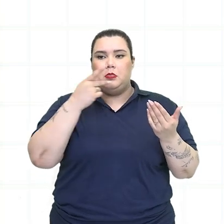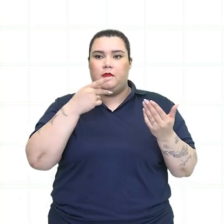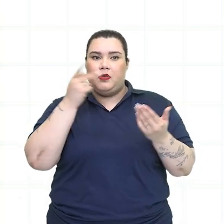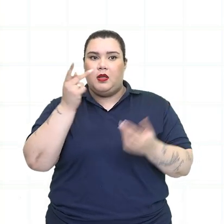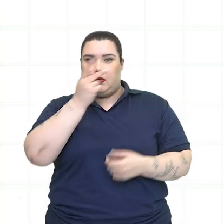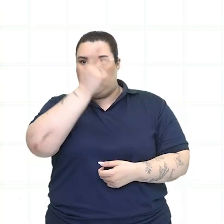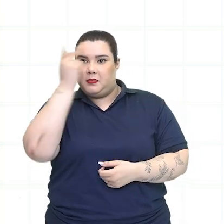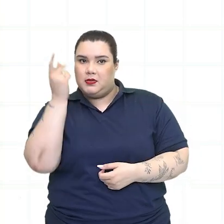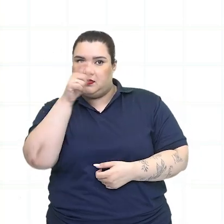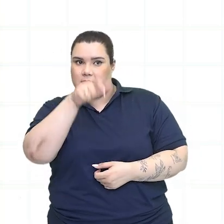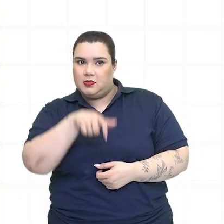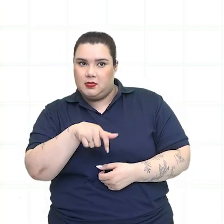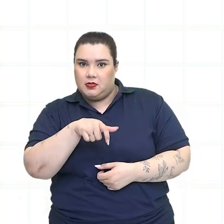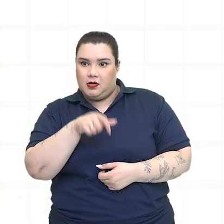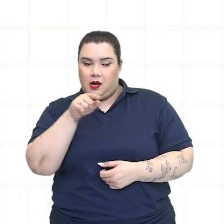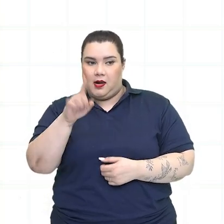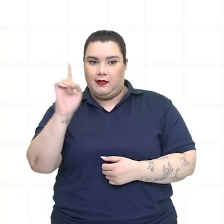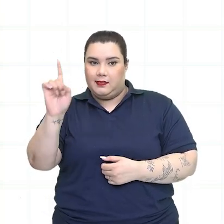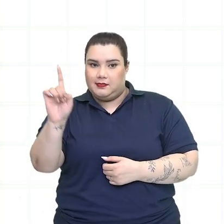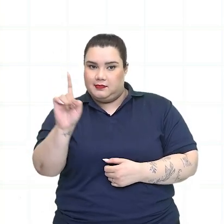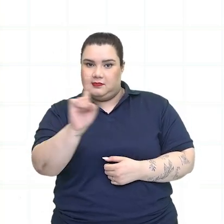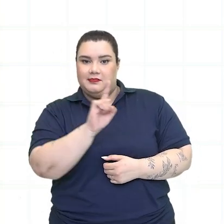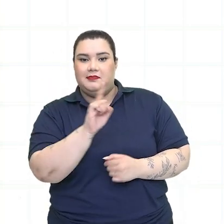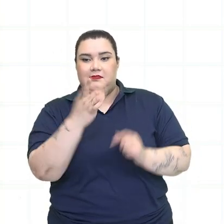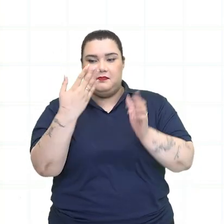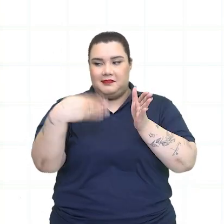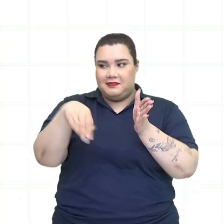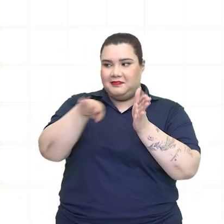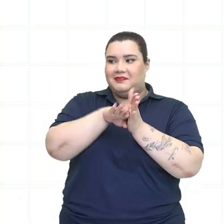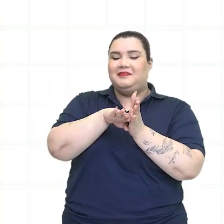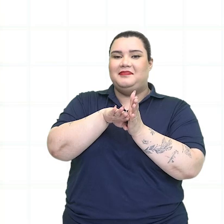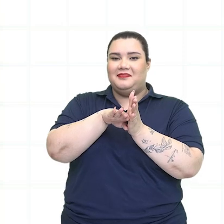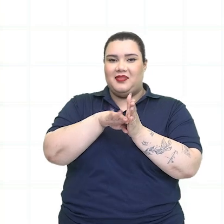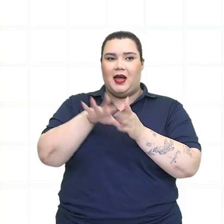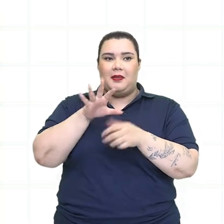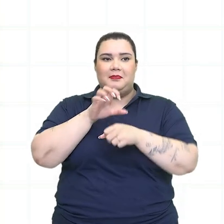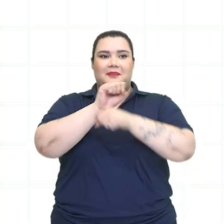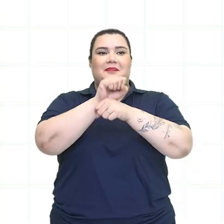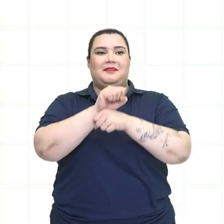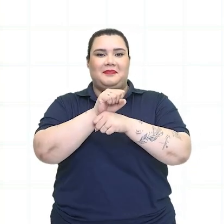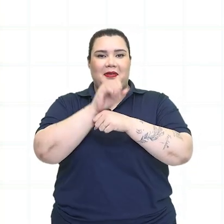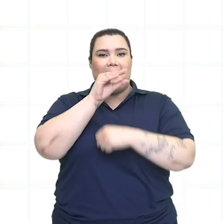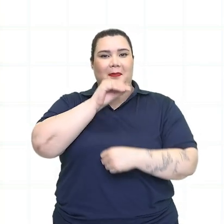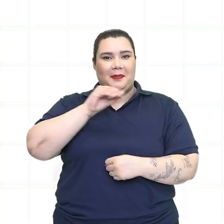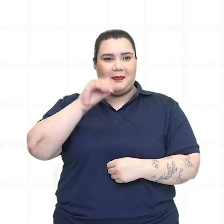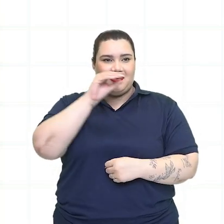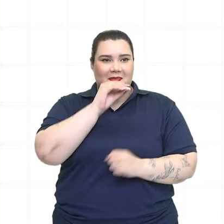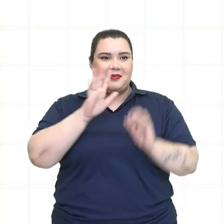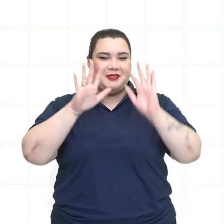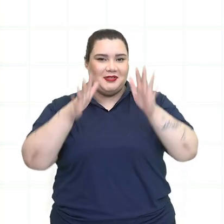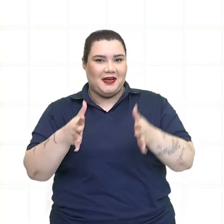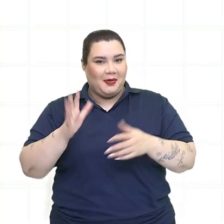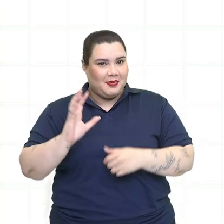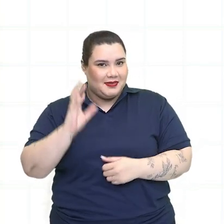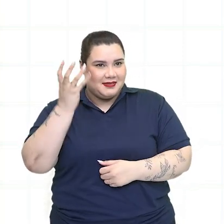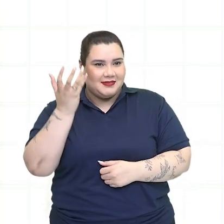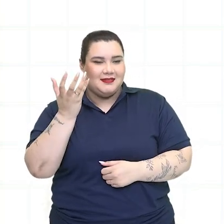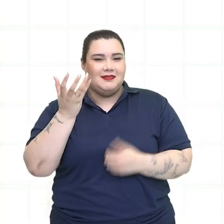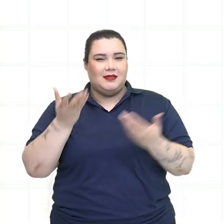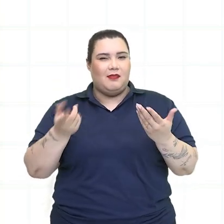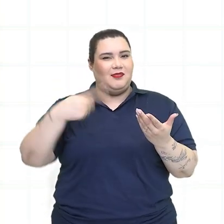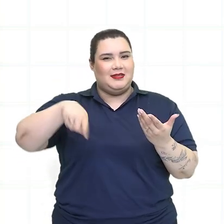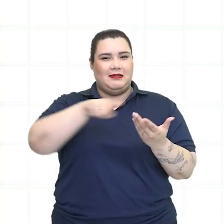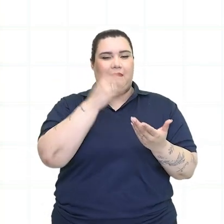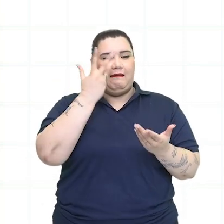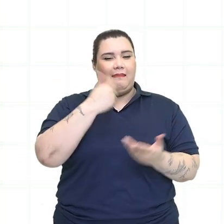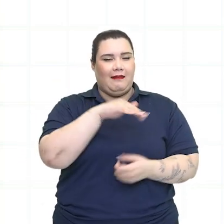alguém, que aquele alguém chega no local, aí você para de falar. Já aconteceu com vocês aí? Acho que não, porque vocês são